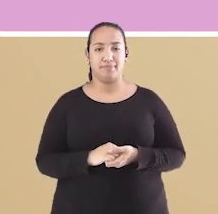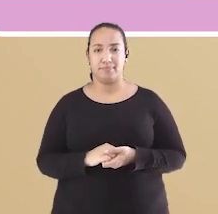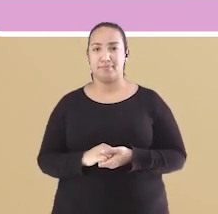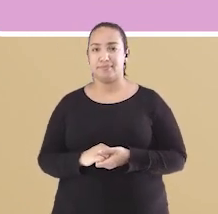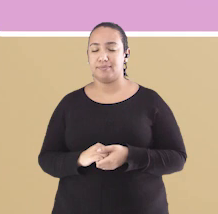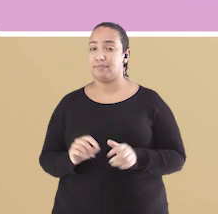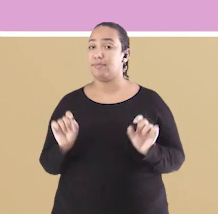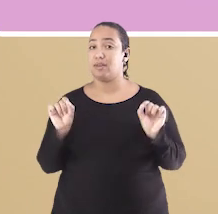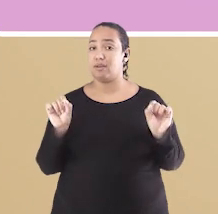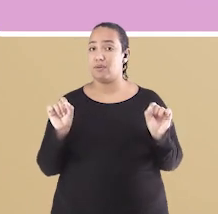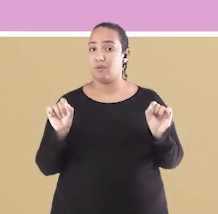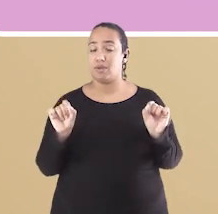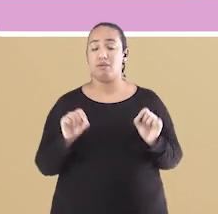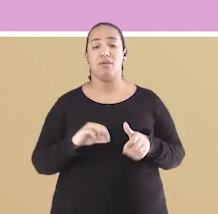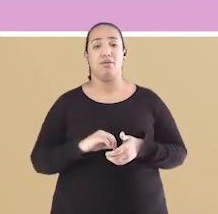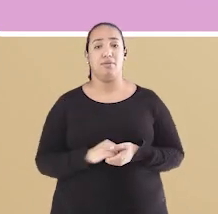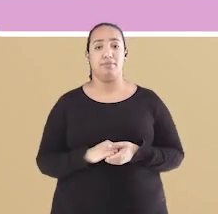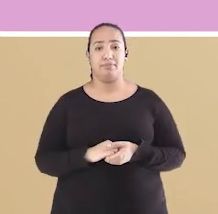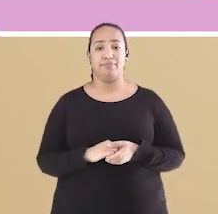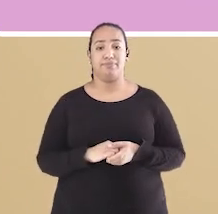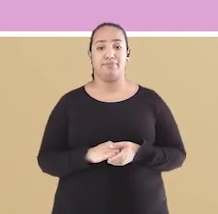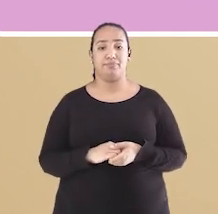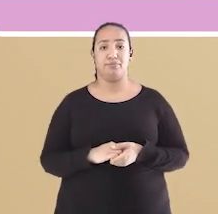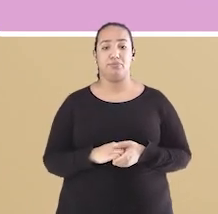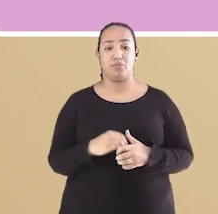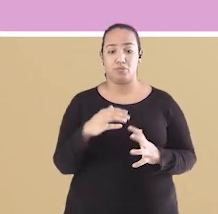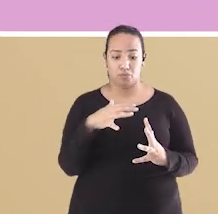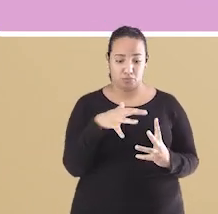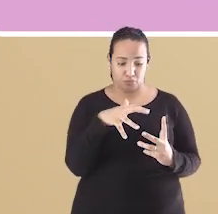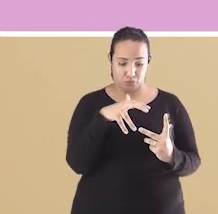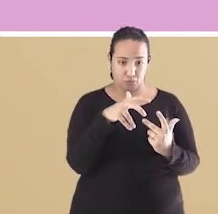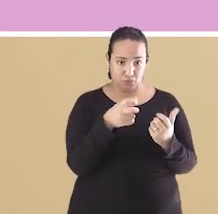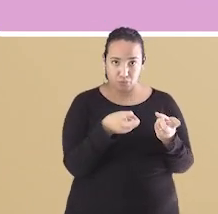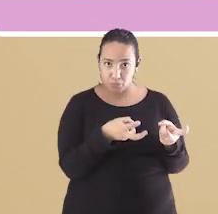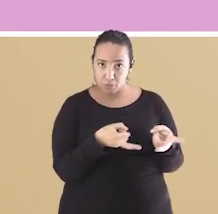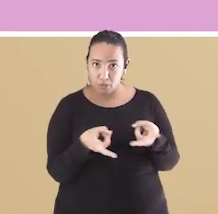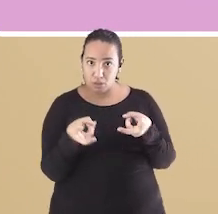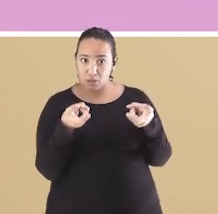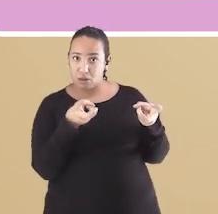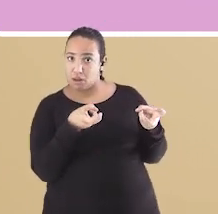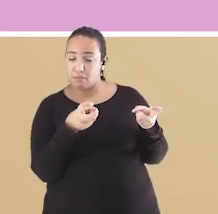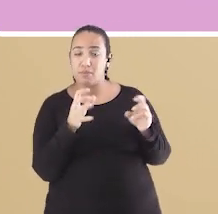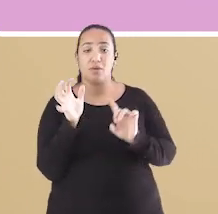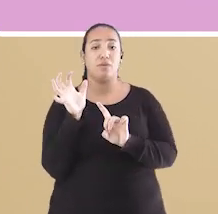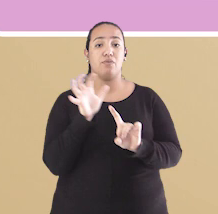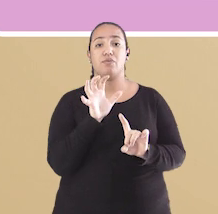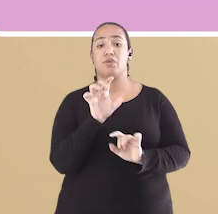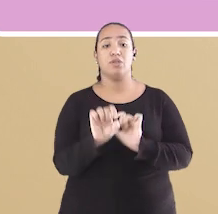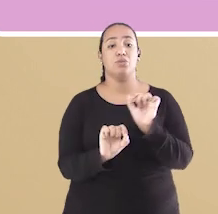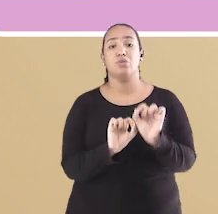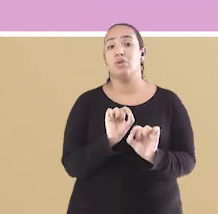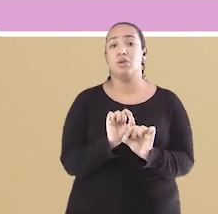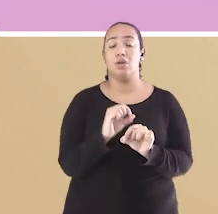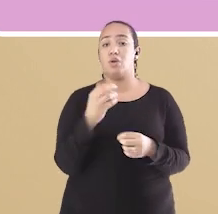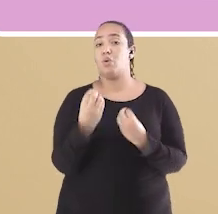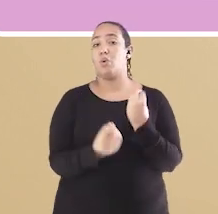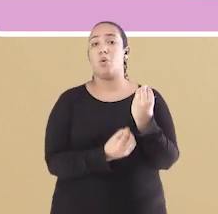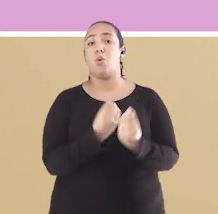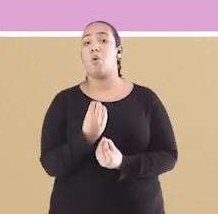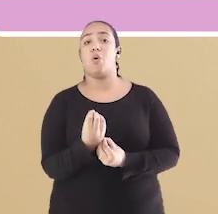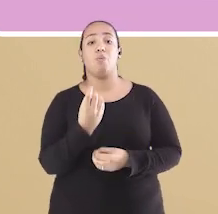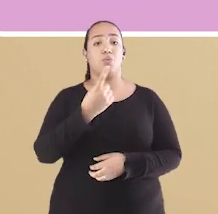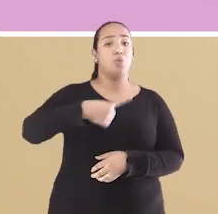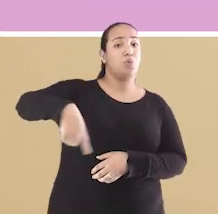É que a forma como nós entendemos o mundo determina em grande medida a maneira